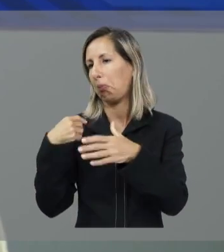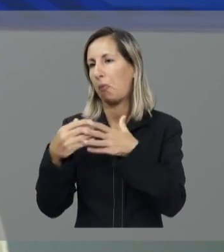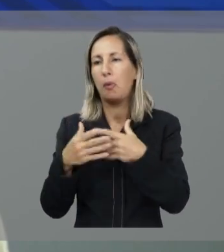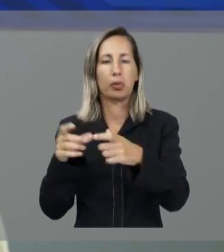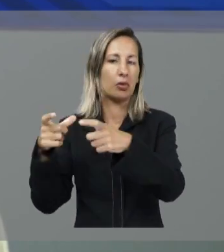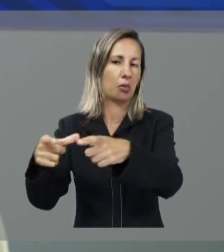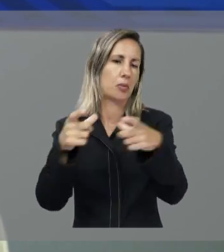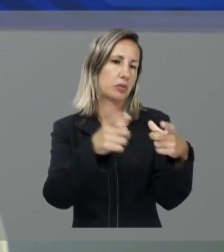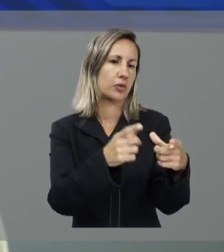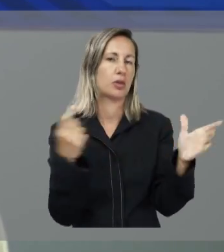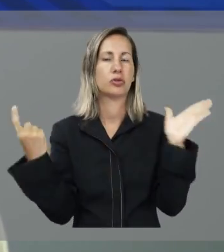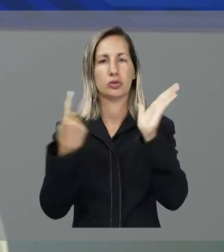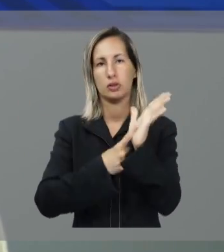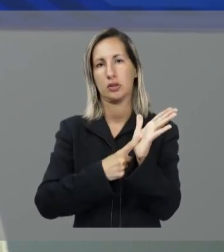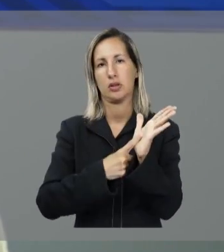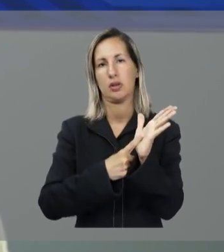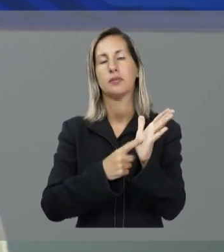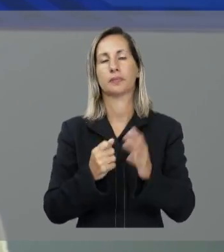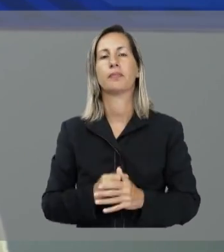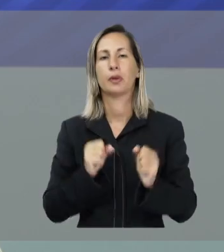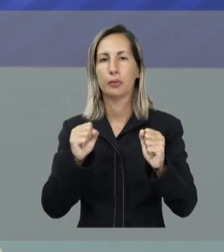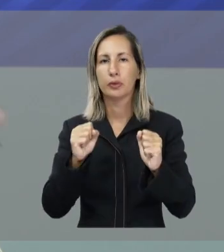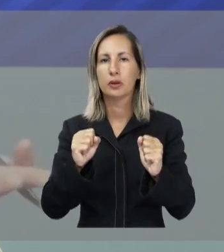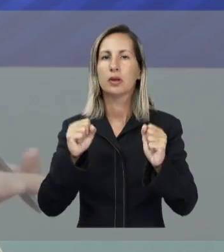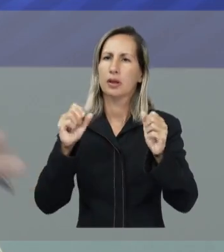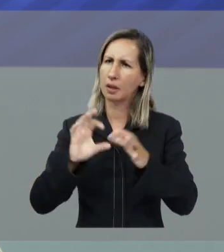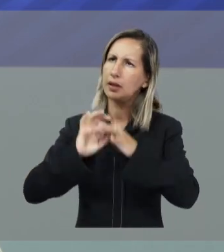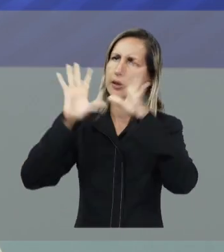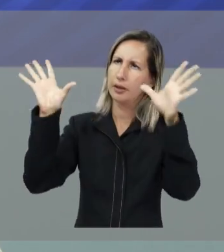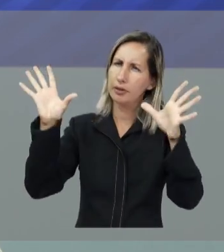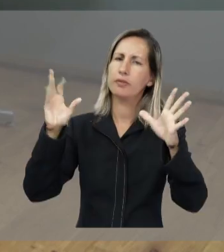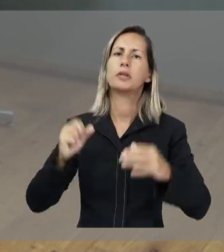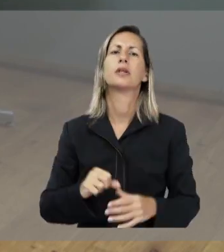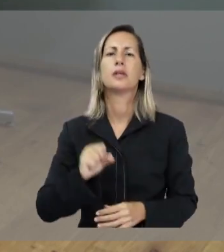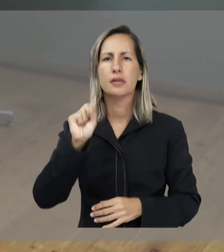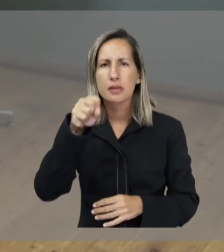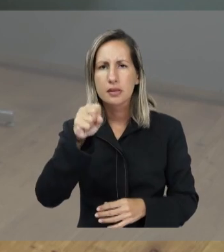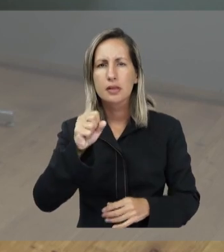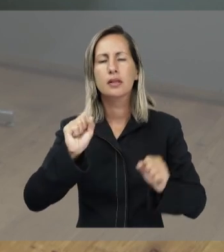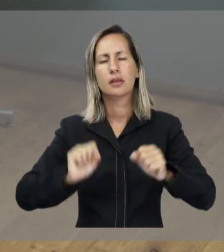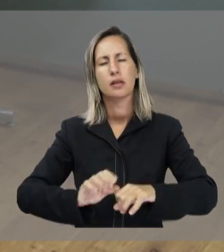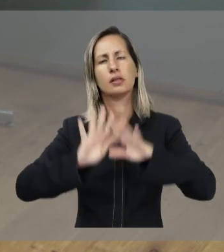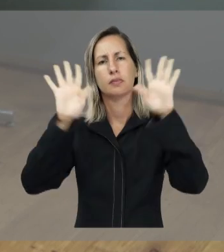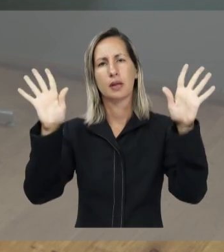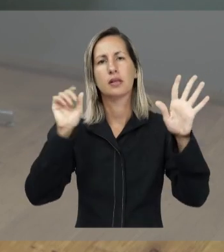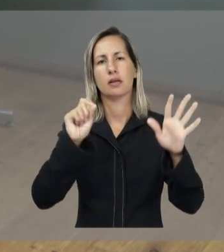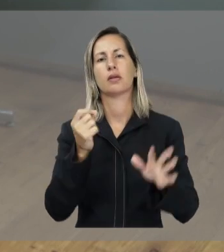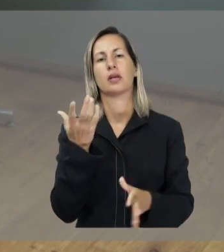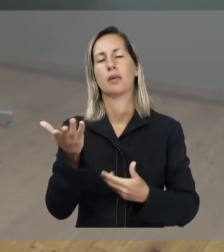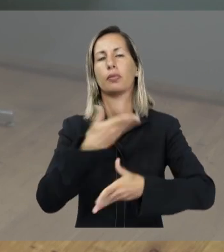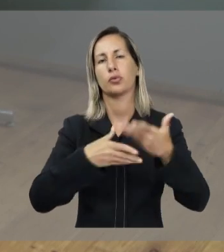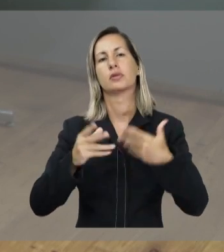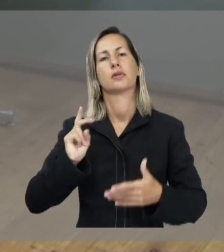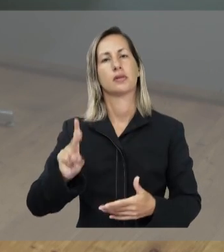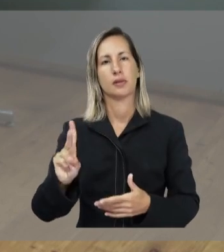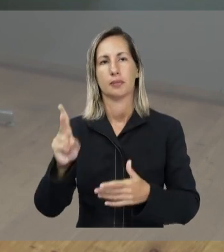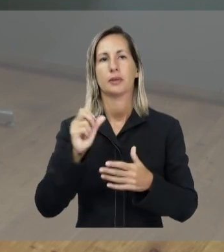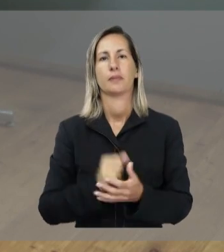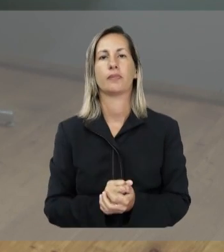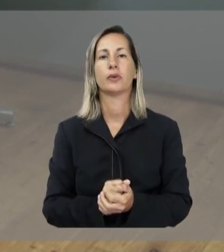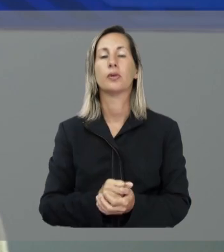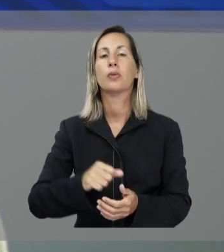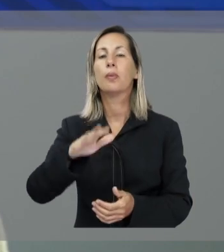estiver, agendar o seu exame, sua consulta. Democratiza o acesso à saúde. Né? Dá transparência, que é isso que a gente busca sempre. O